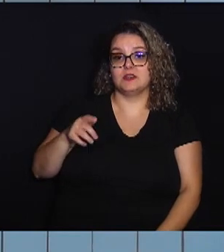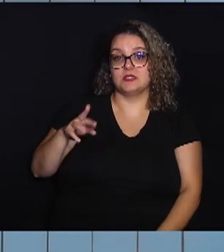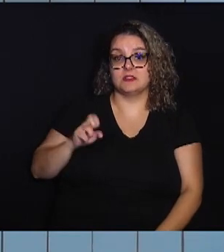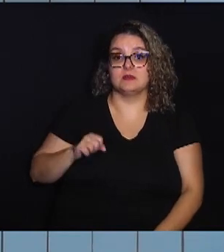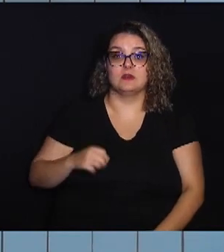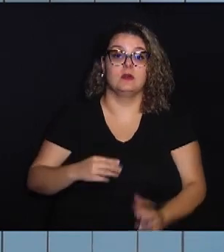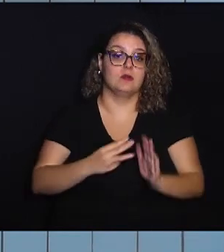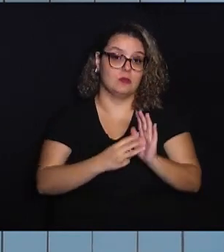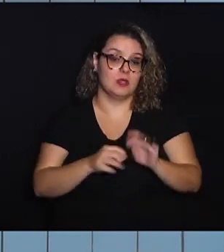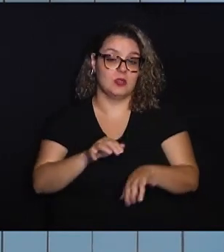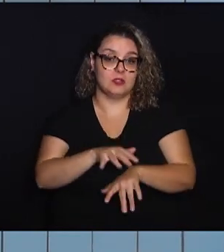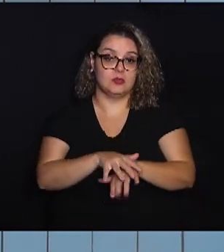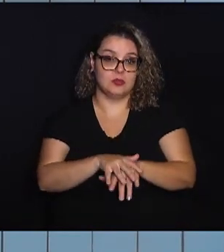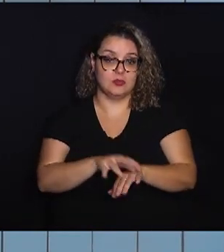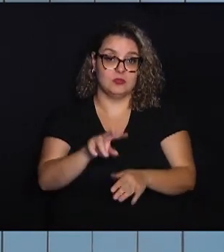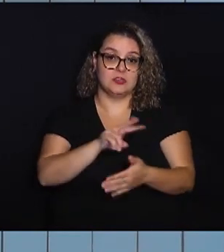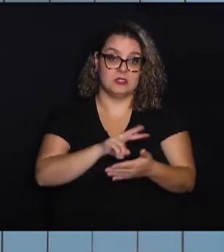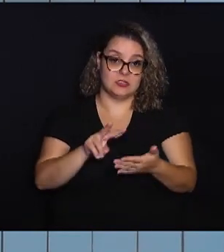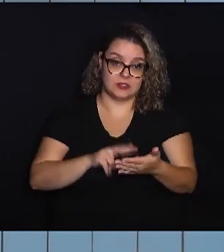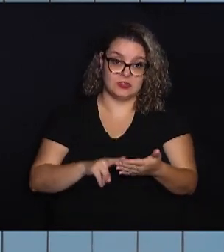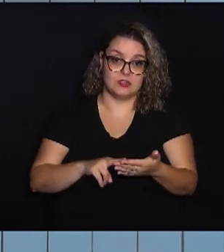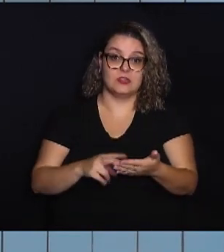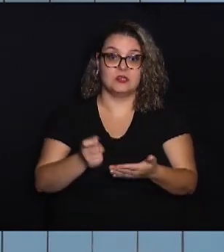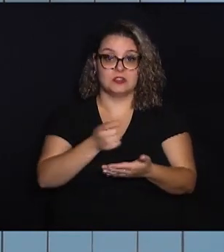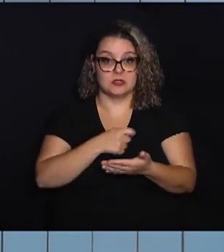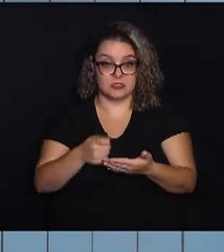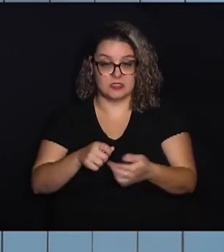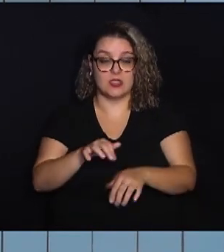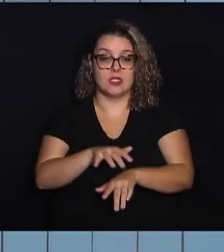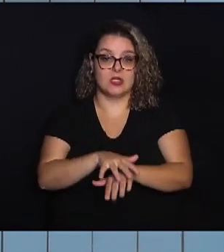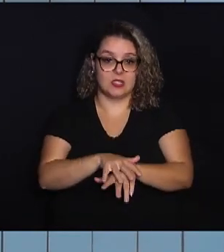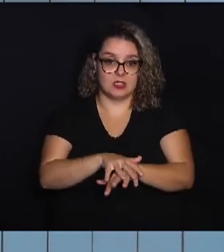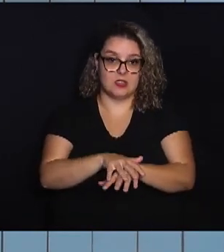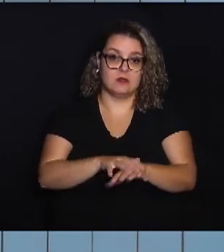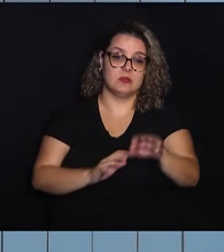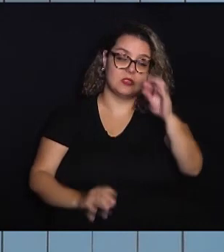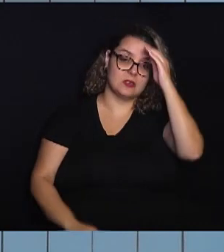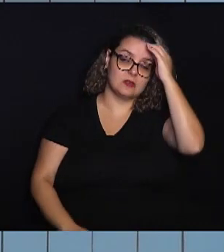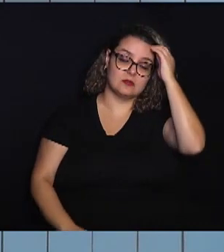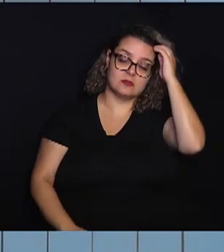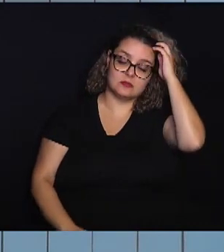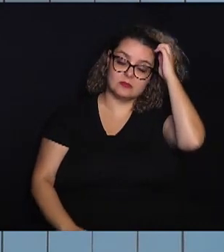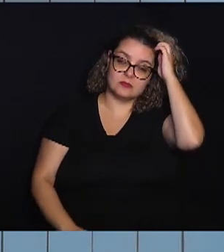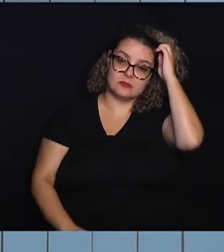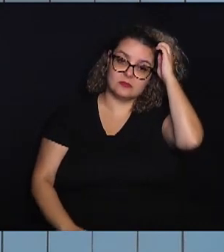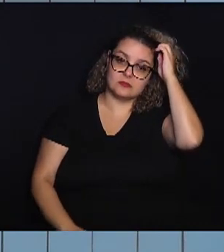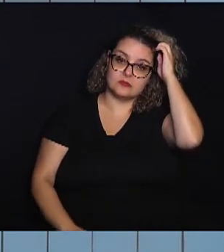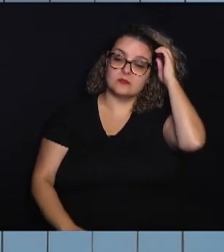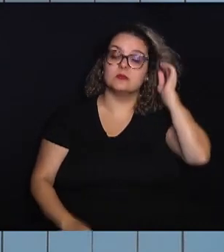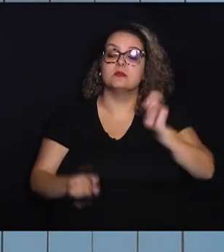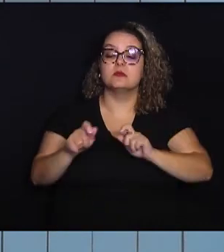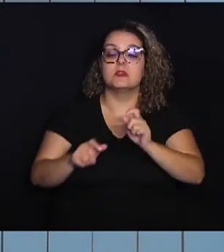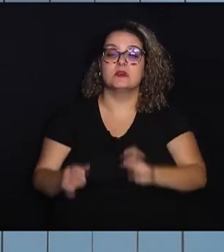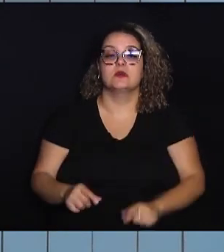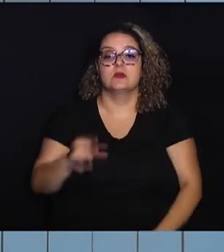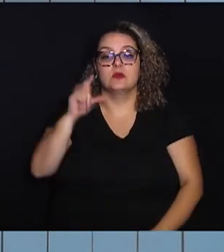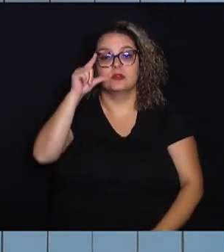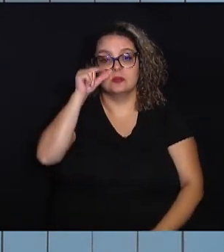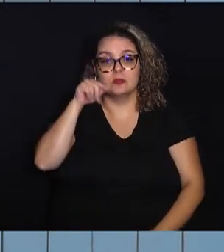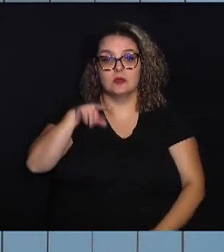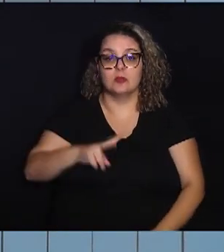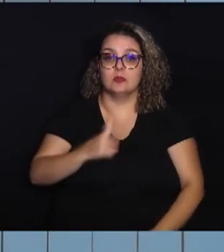que é um sistema de leitura e também escrita para pessoas com baixa visão ou totalmente cegas. Aí